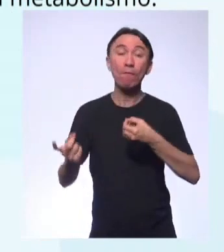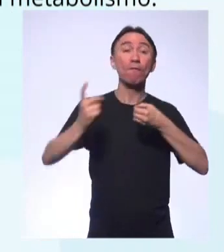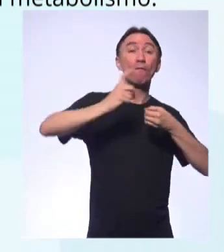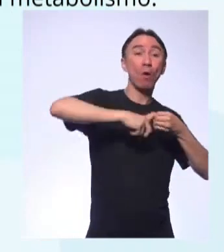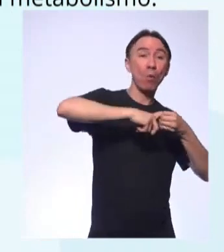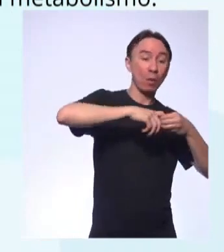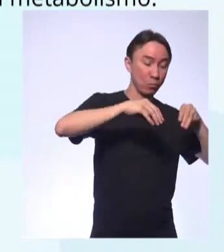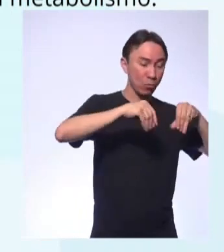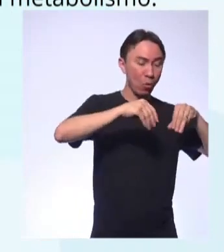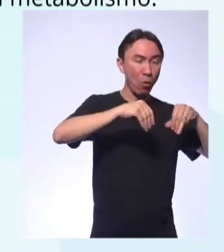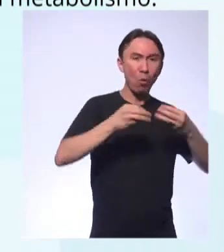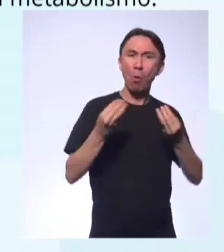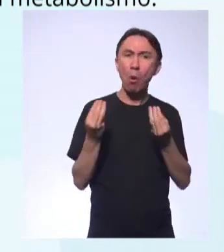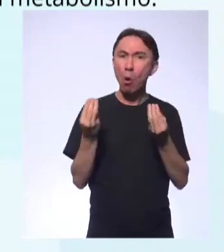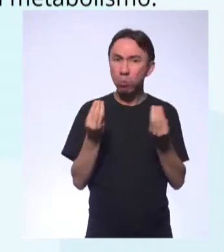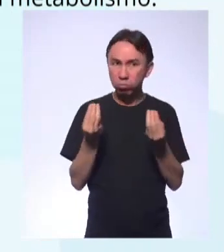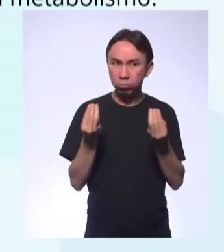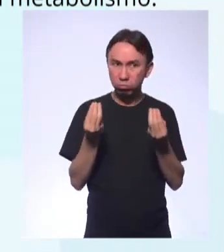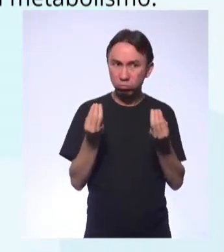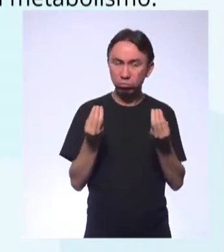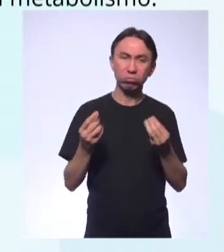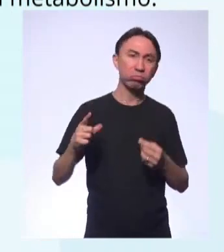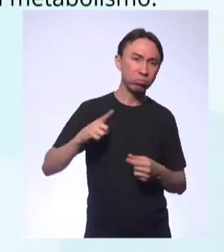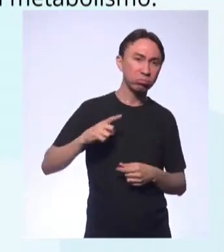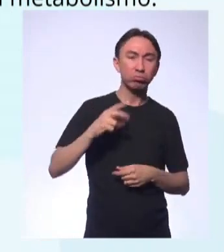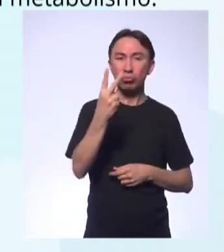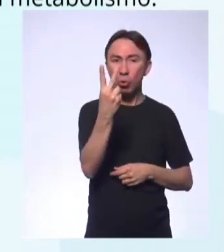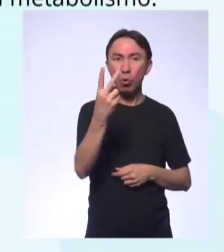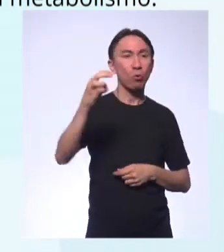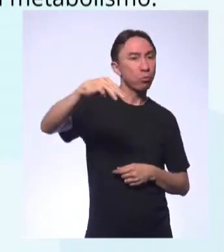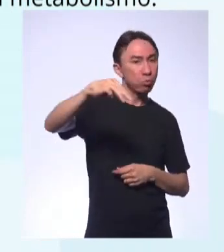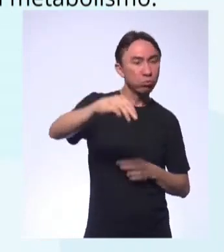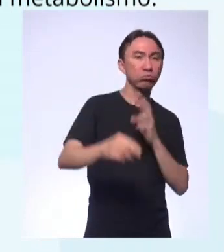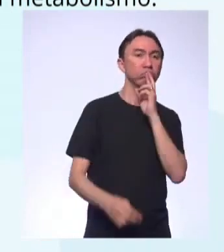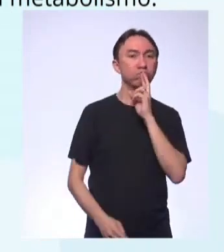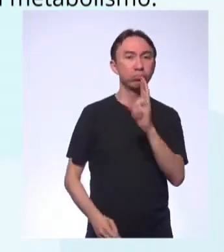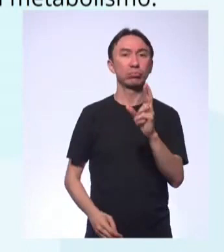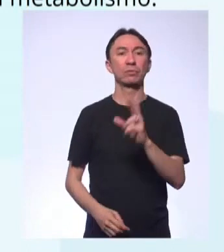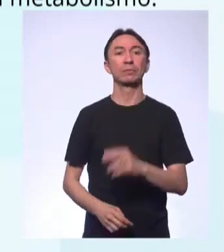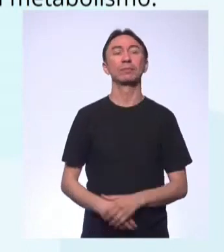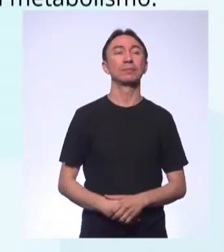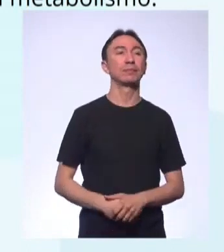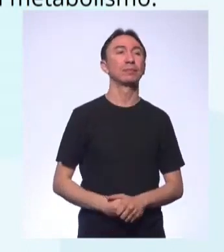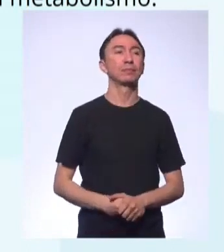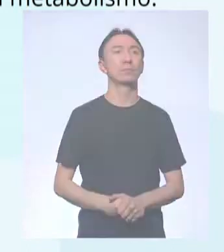o solo. Ok? Temos aí 2 minutinhos para vocês responderem.